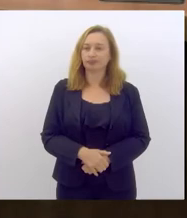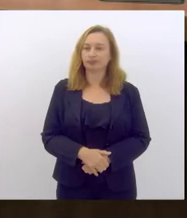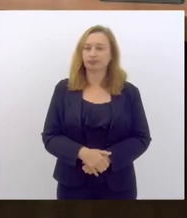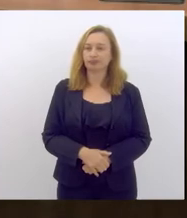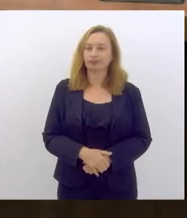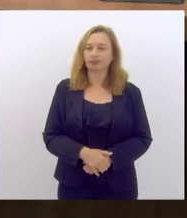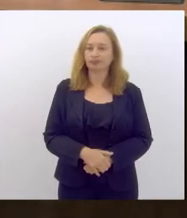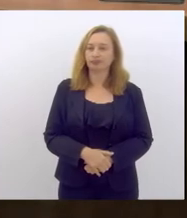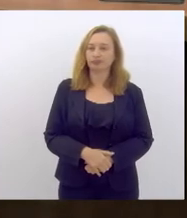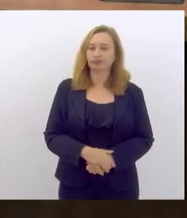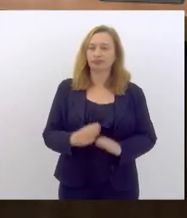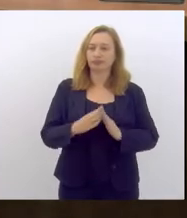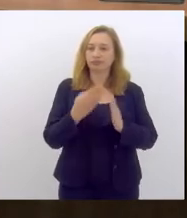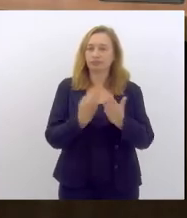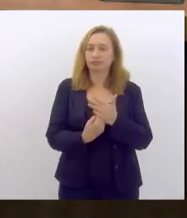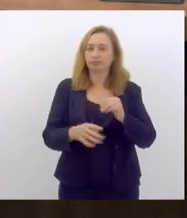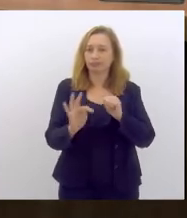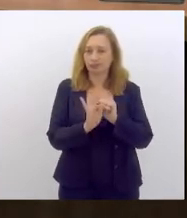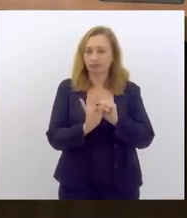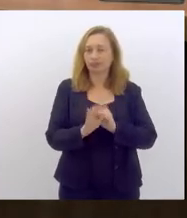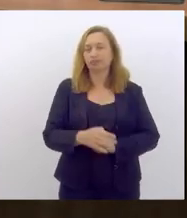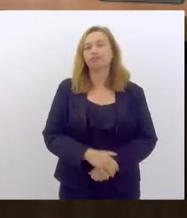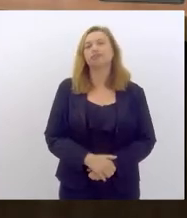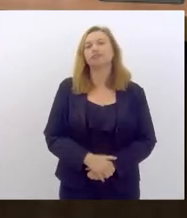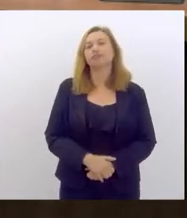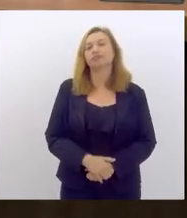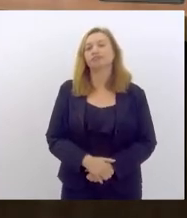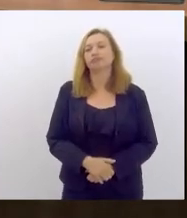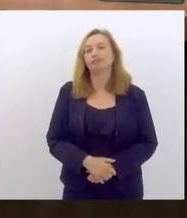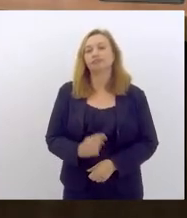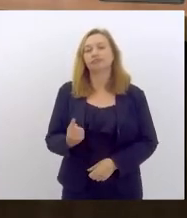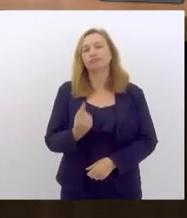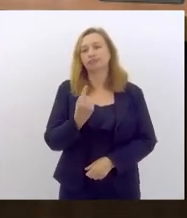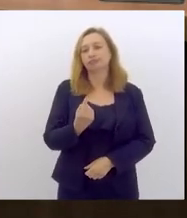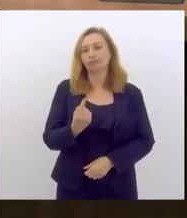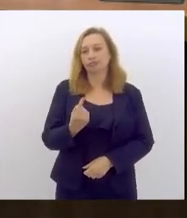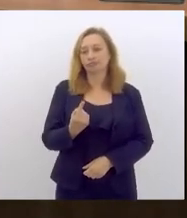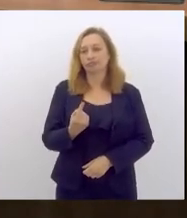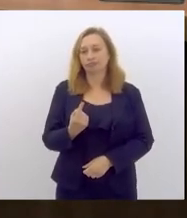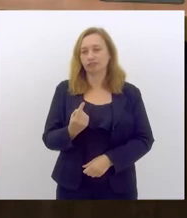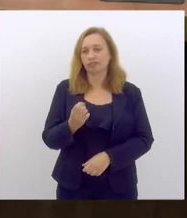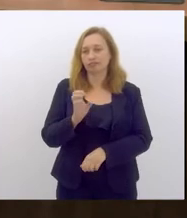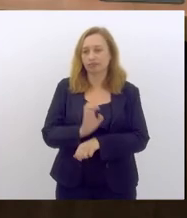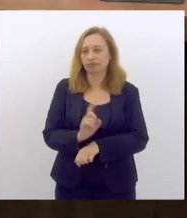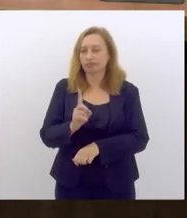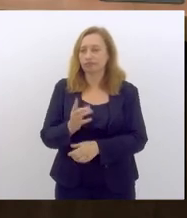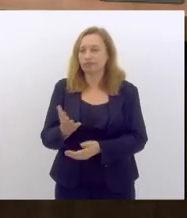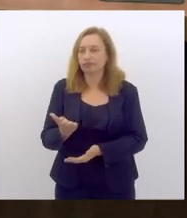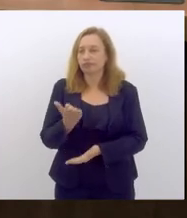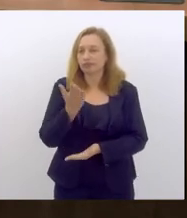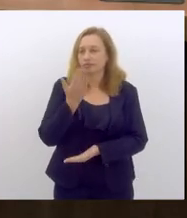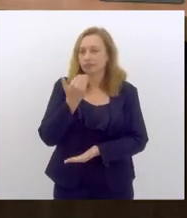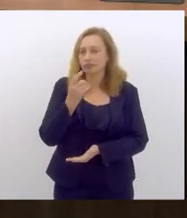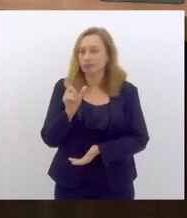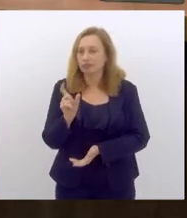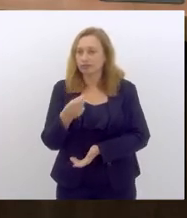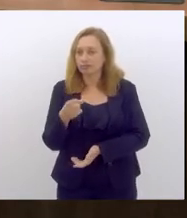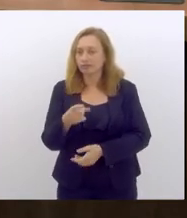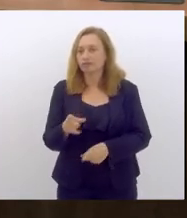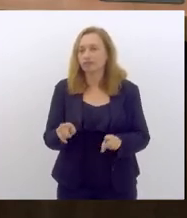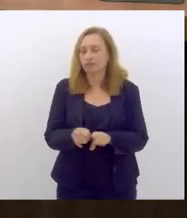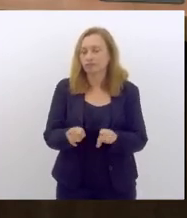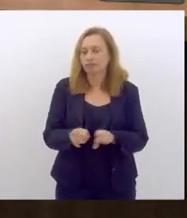ao pessoal da FAETEC, né, que era o único pessoal do Estado que não recebia o Vale Alimentação, concluído. Também